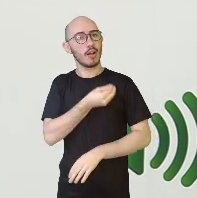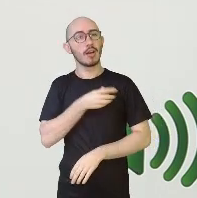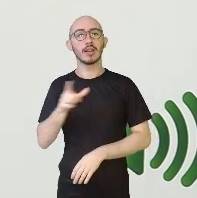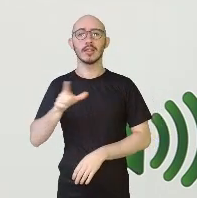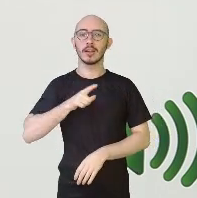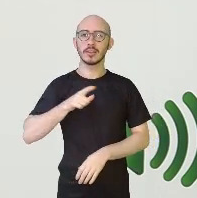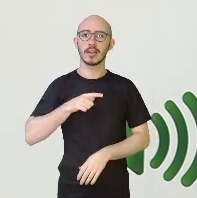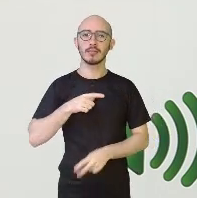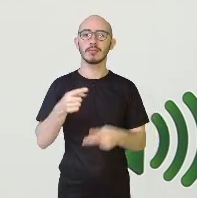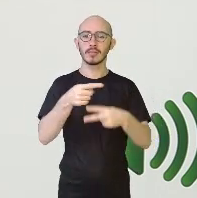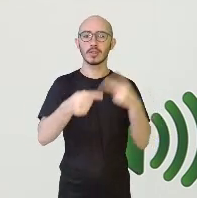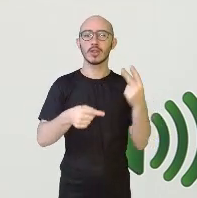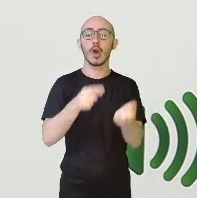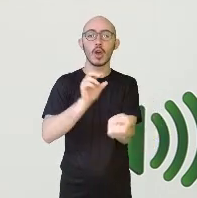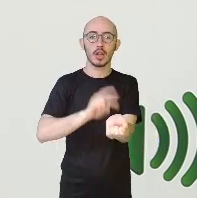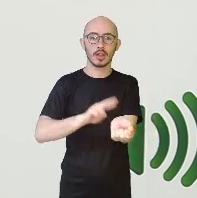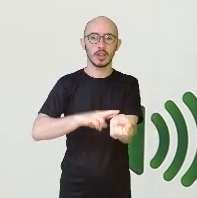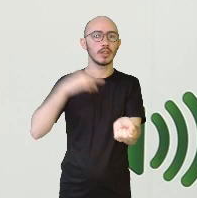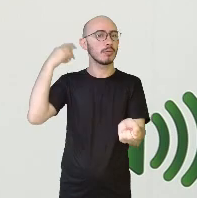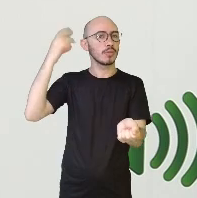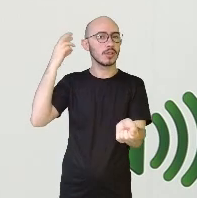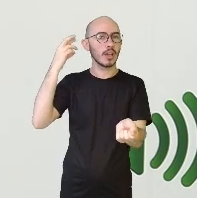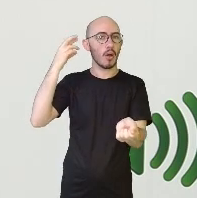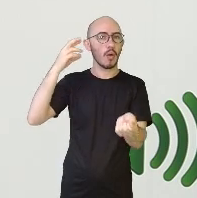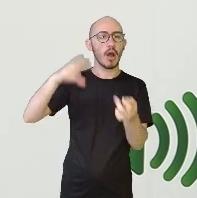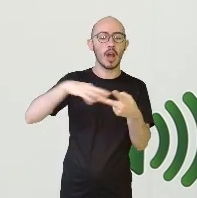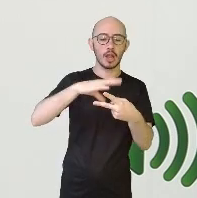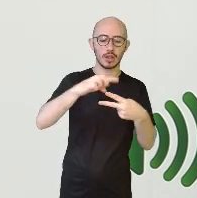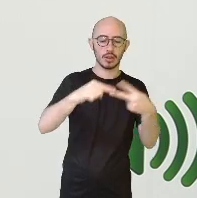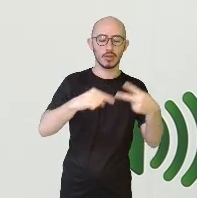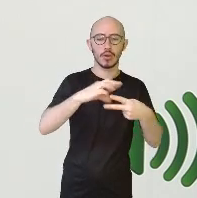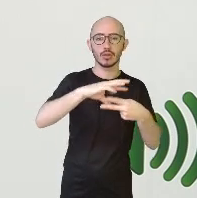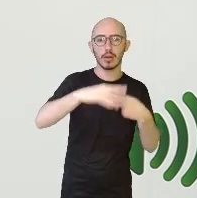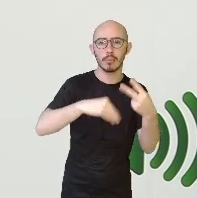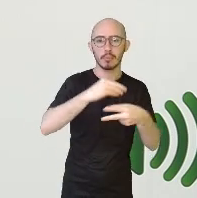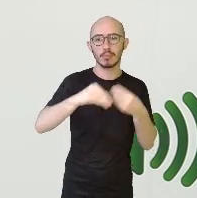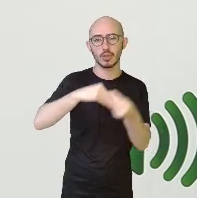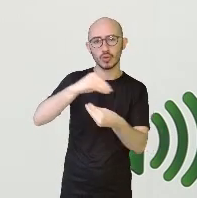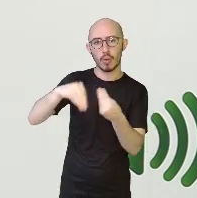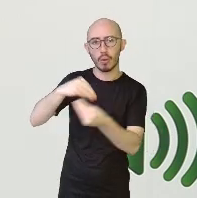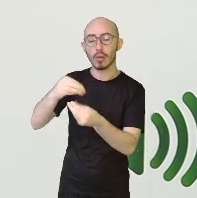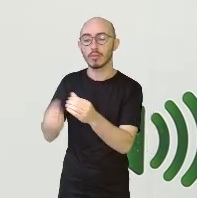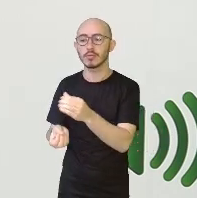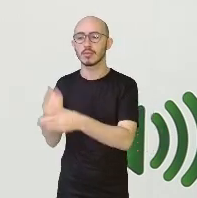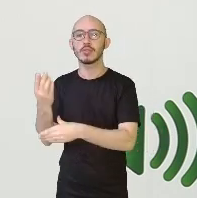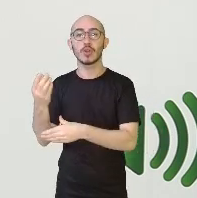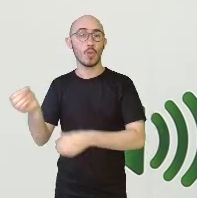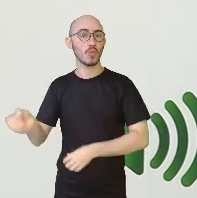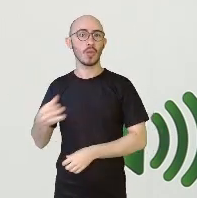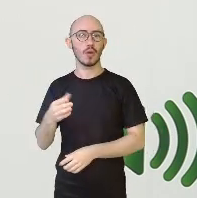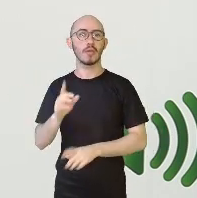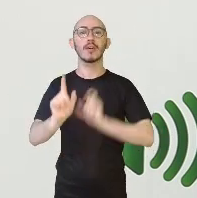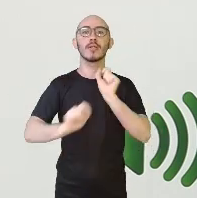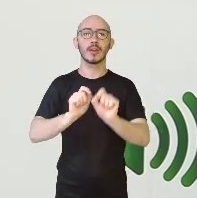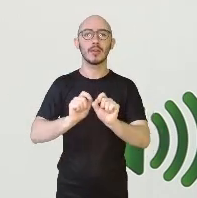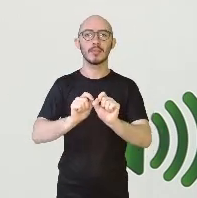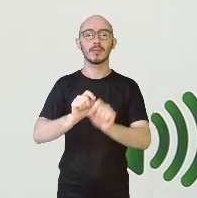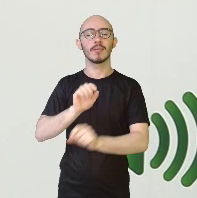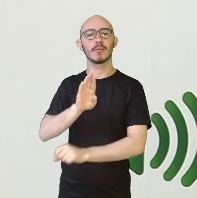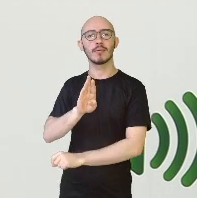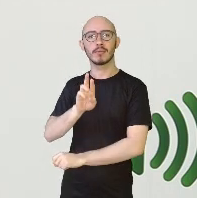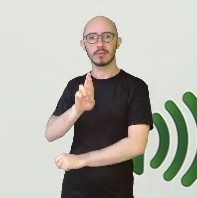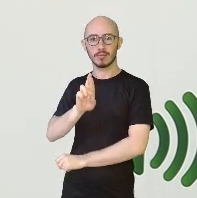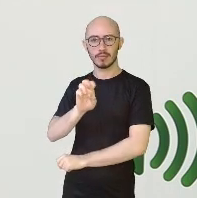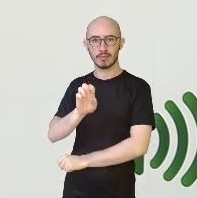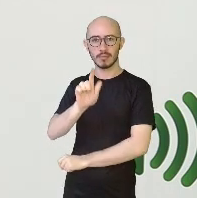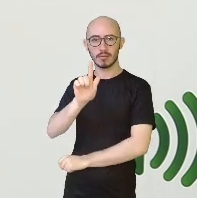da união de dois ritmos. Nós temos um ritmo aqui em Pernambuco muito forte nas comunidades, que é o brega, não é?